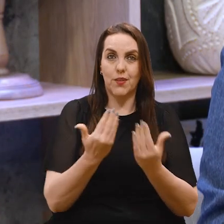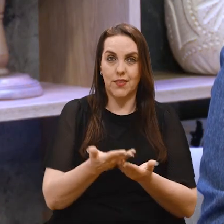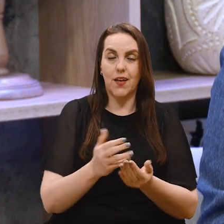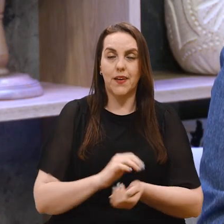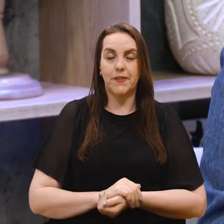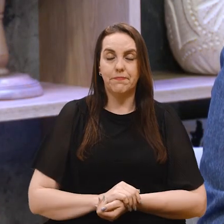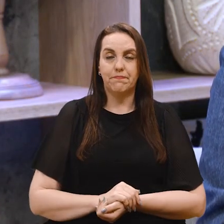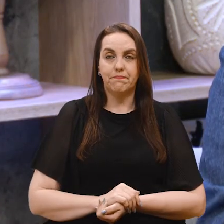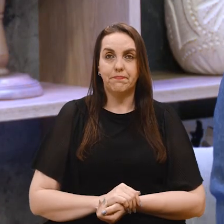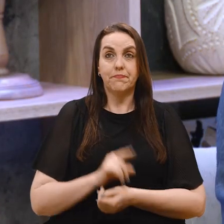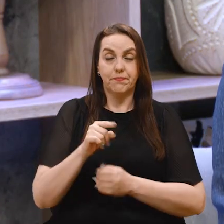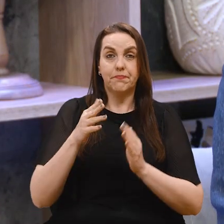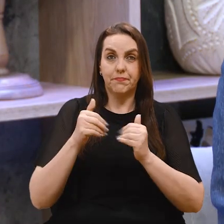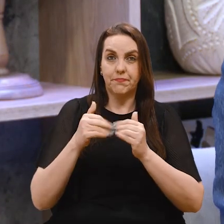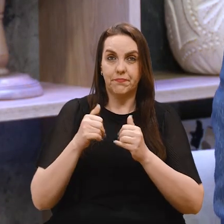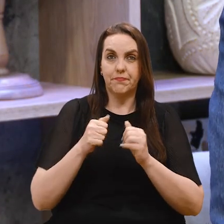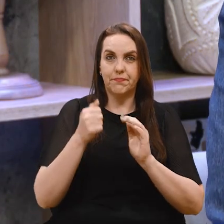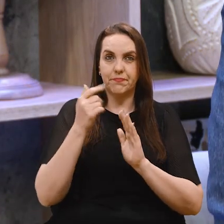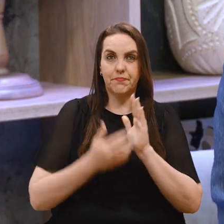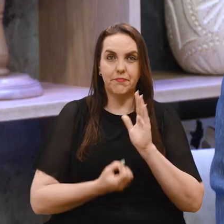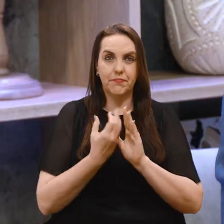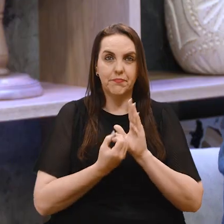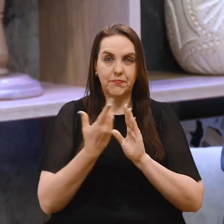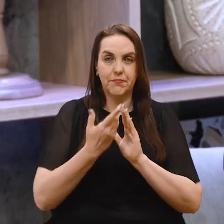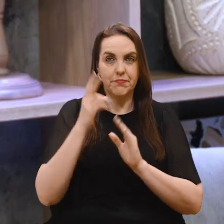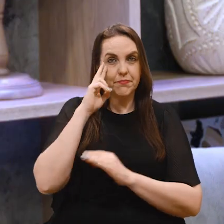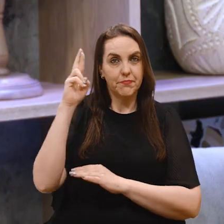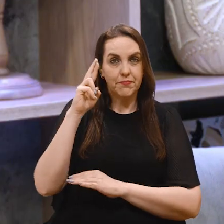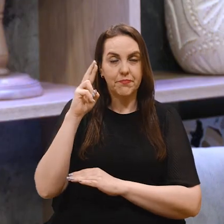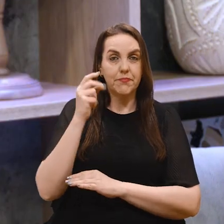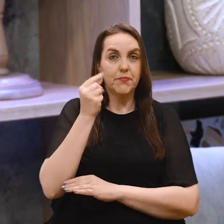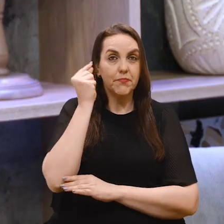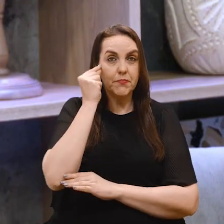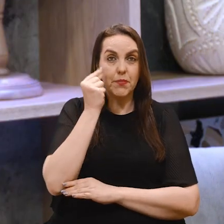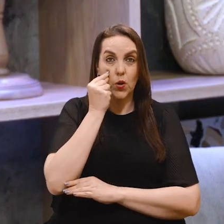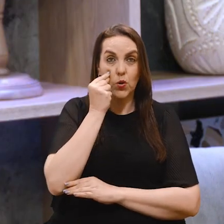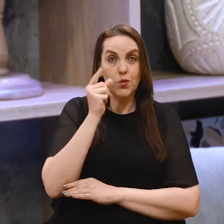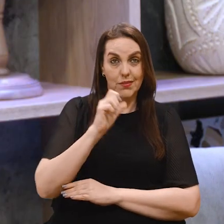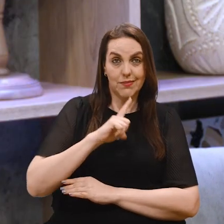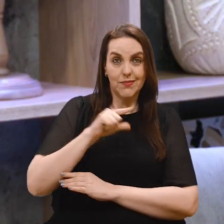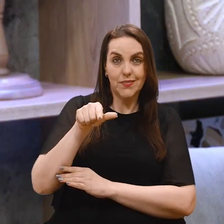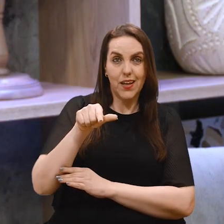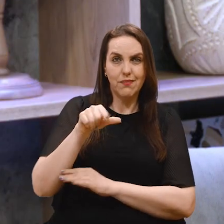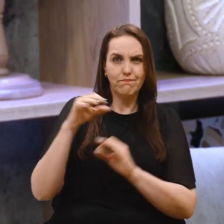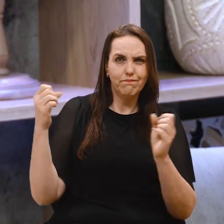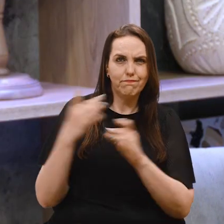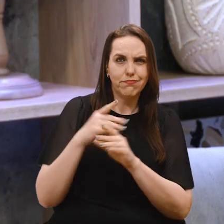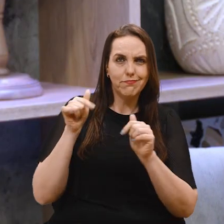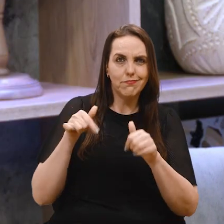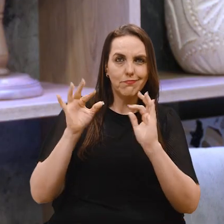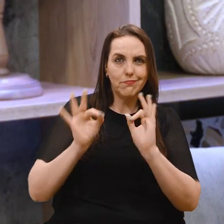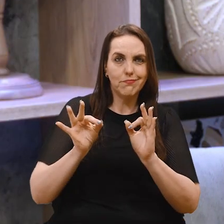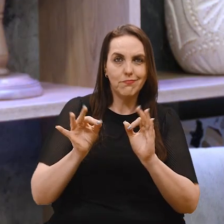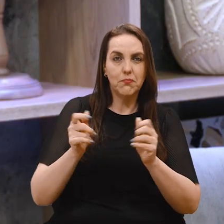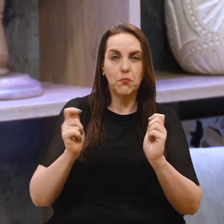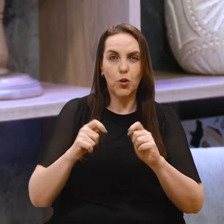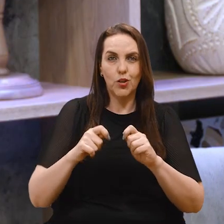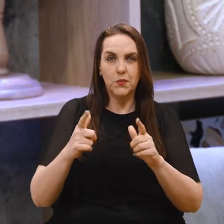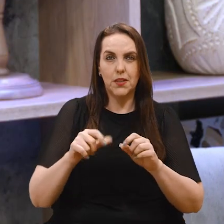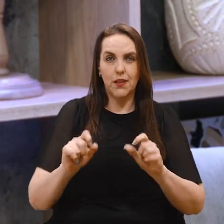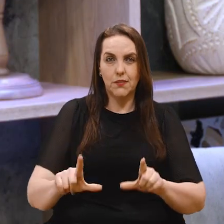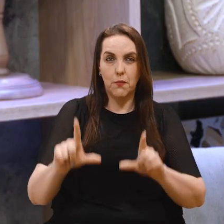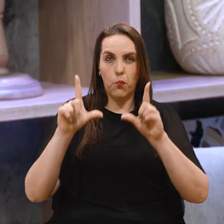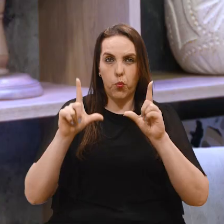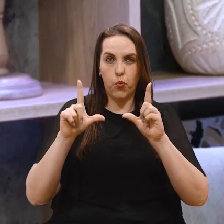pedir para a nossa produção, para o nosso diretor Mauro Camargo, se tiver no ponto aí, Mauro, para a gente